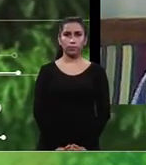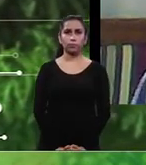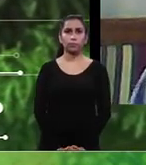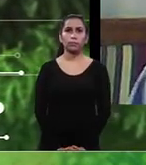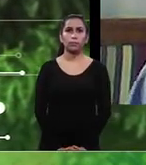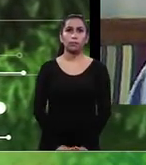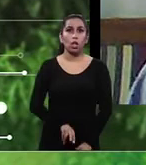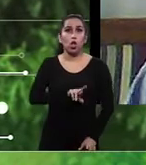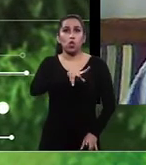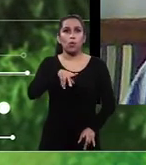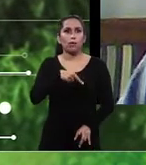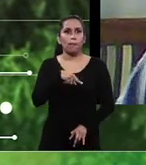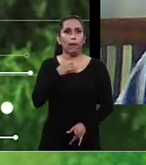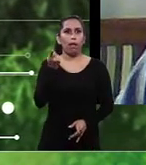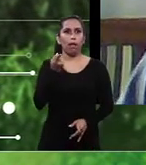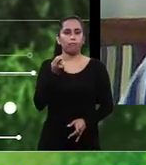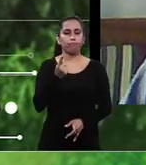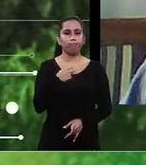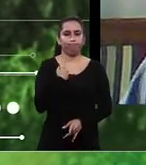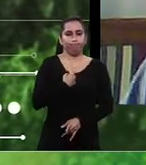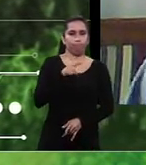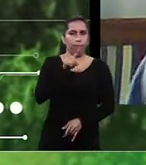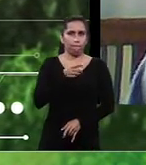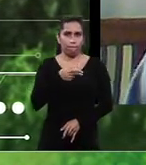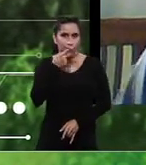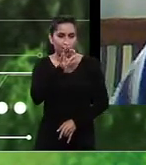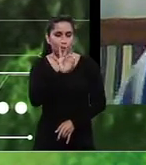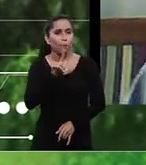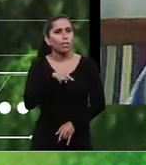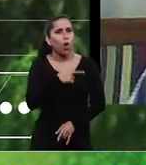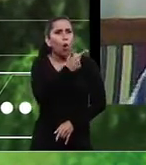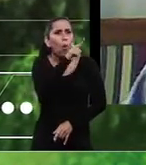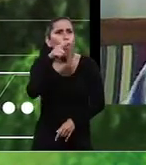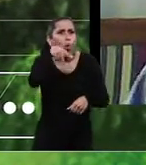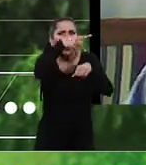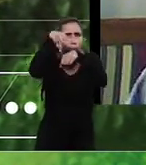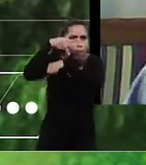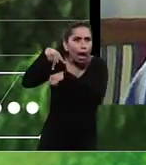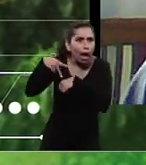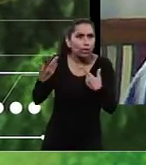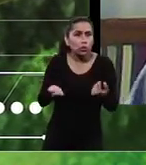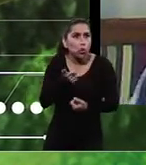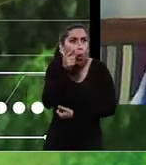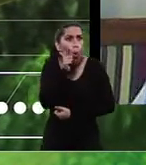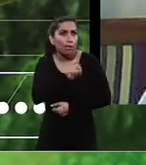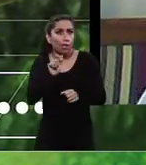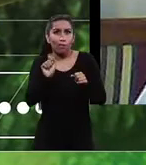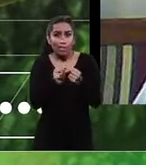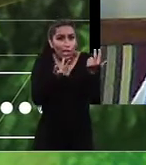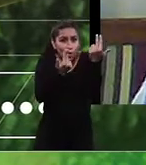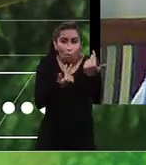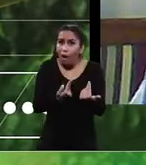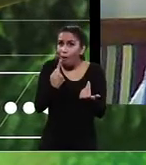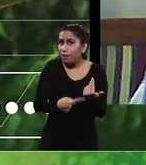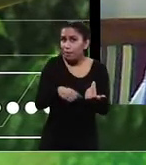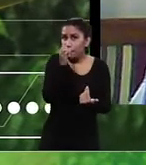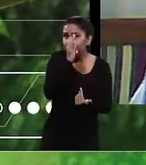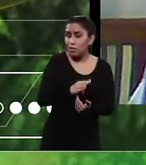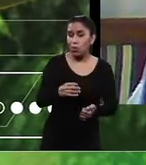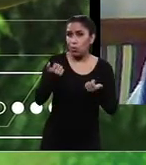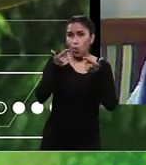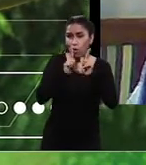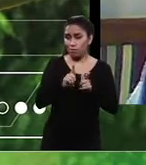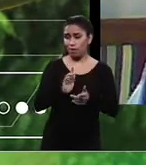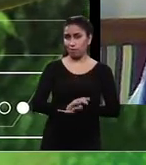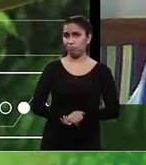a fala, mas nenhum outro país consegue fazer e vai conseguir fazer aquilo que nós fizemos, né? Então, o que a